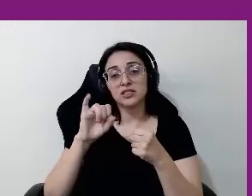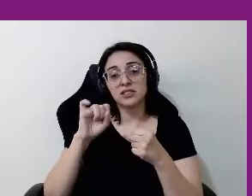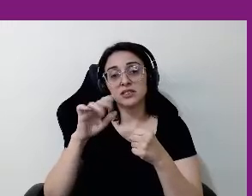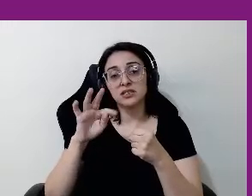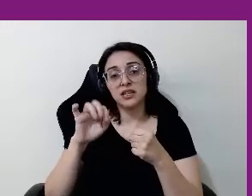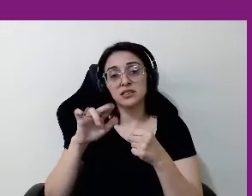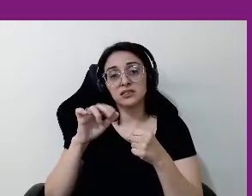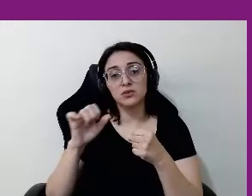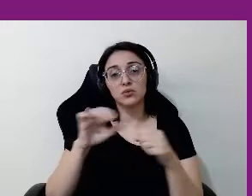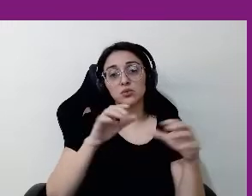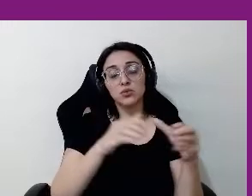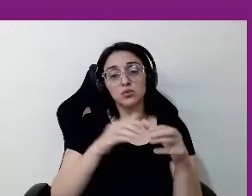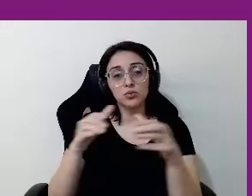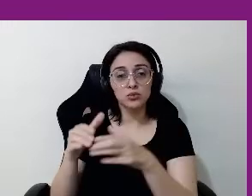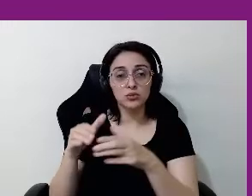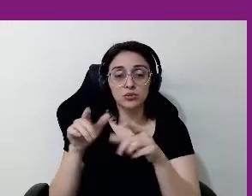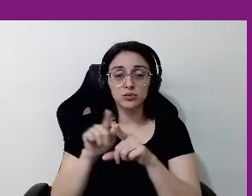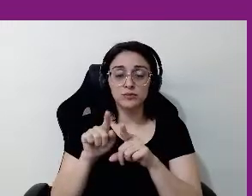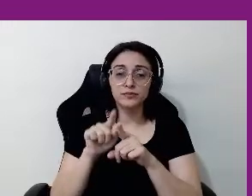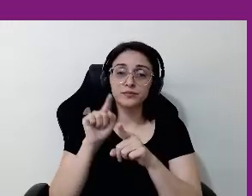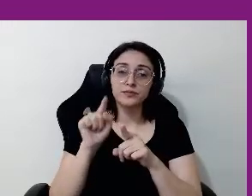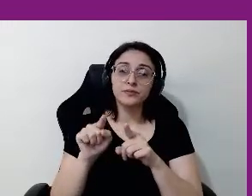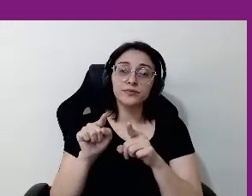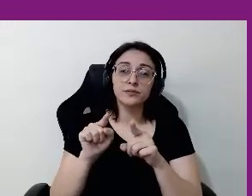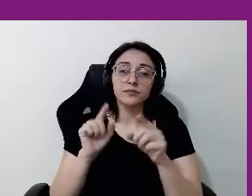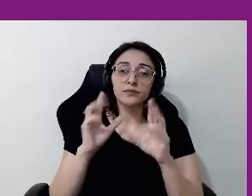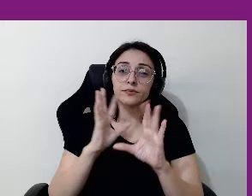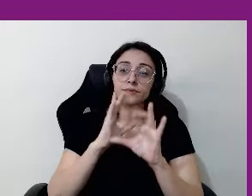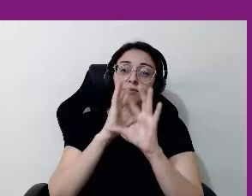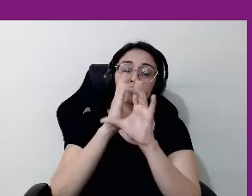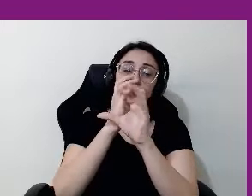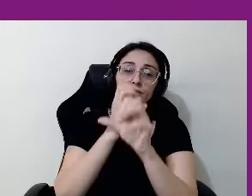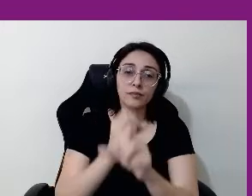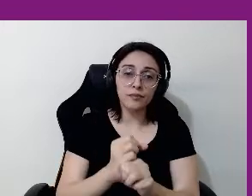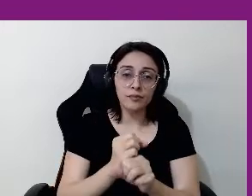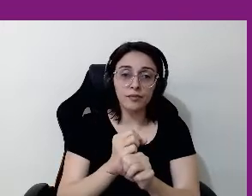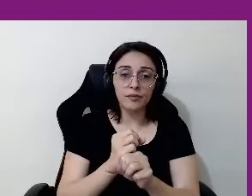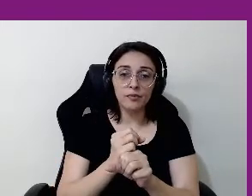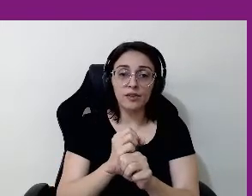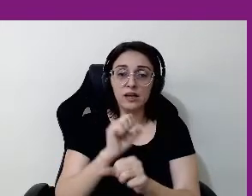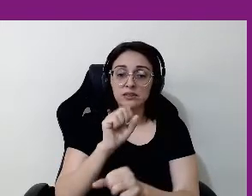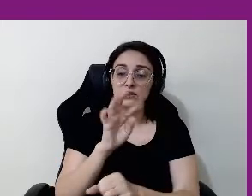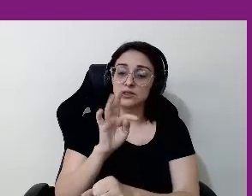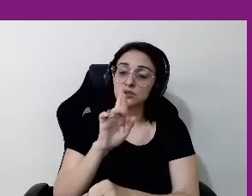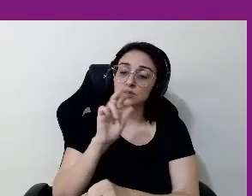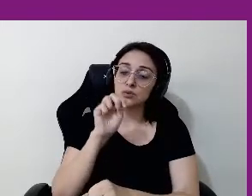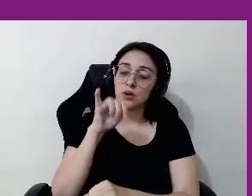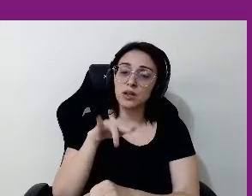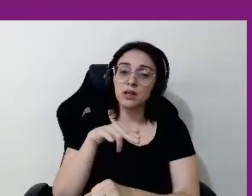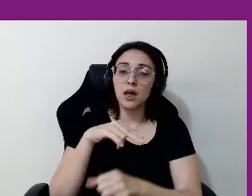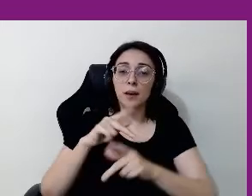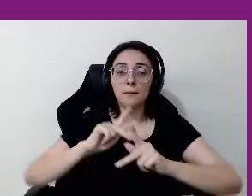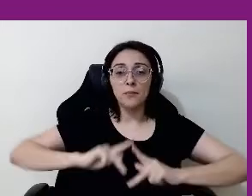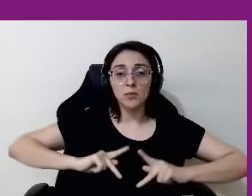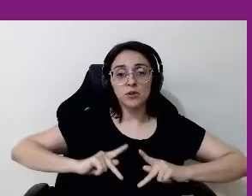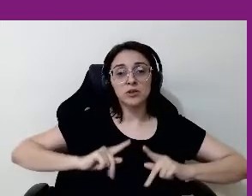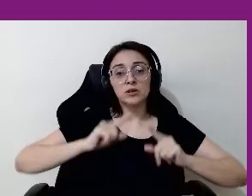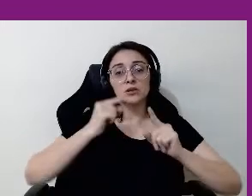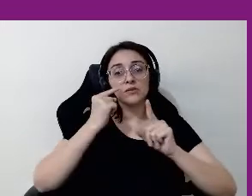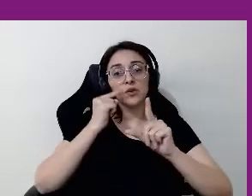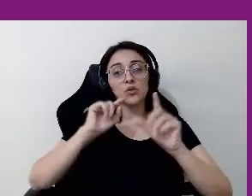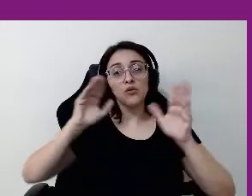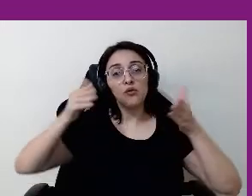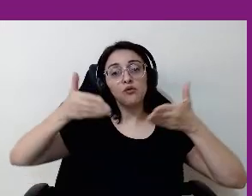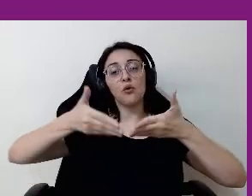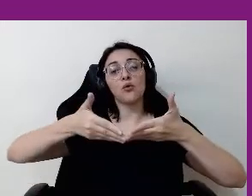alguns grupos que eles estão calculando o strain pulmonar na impedância, e eles estão vendo que o